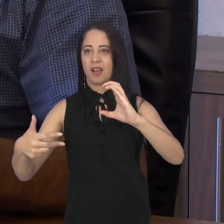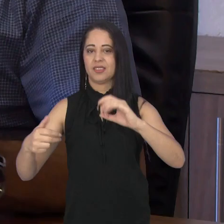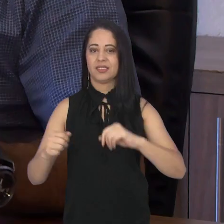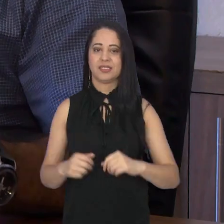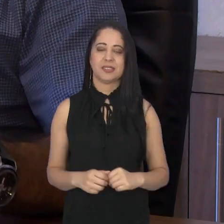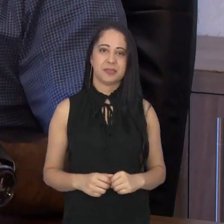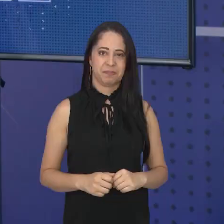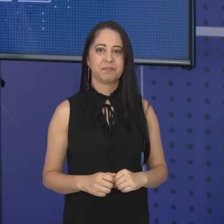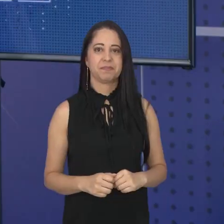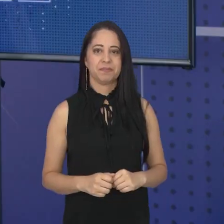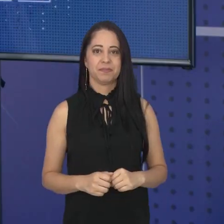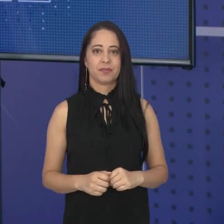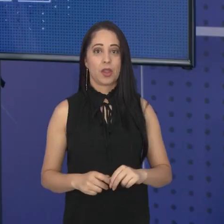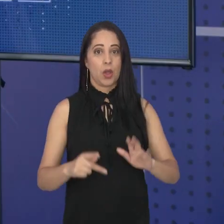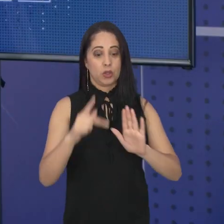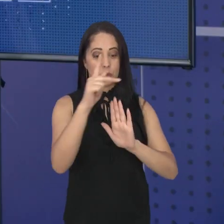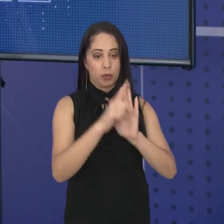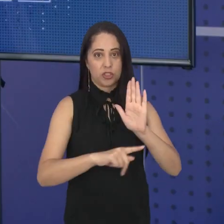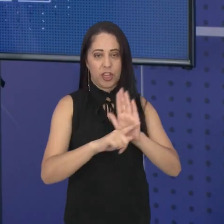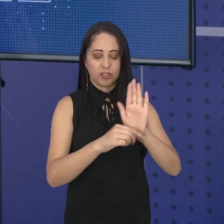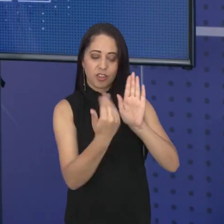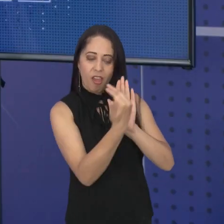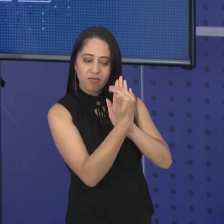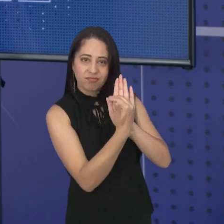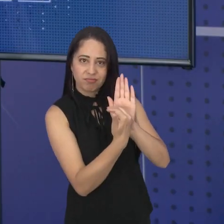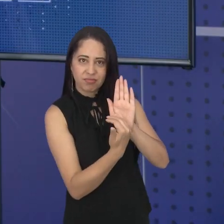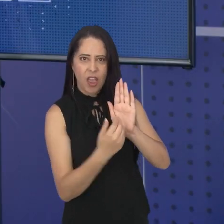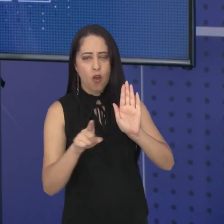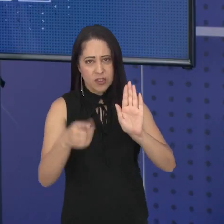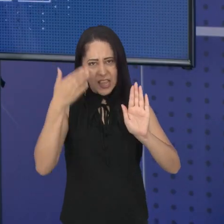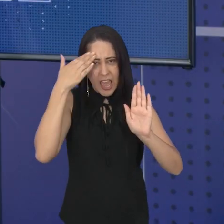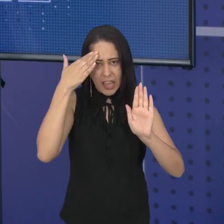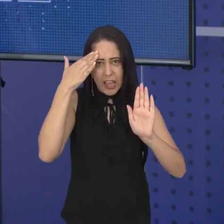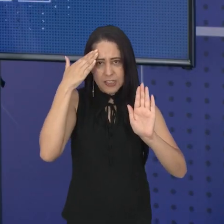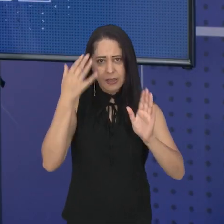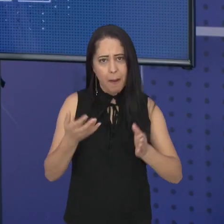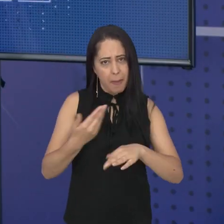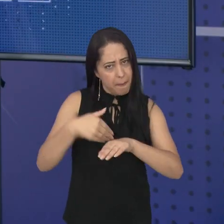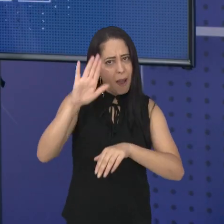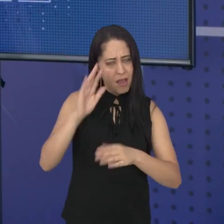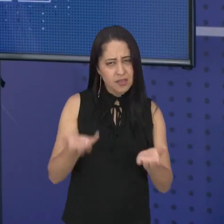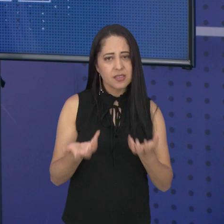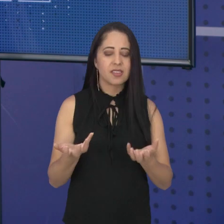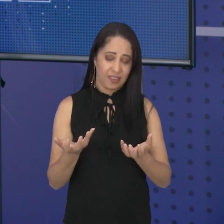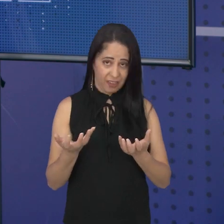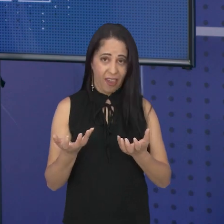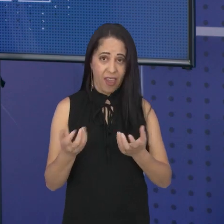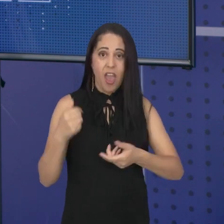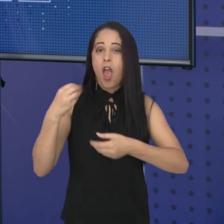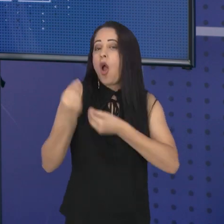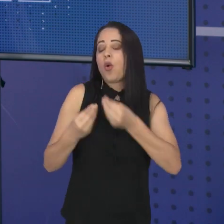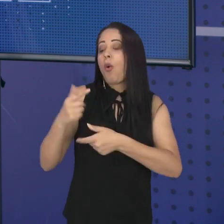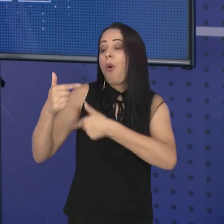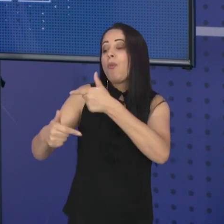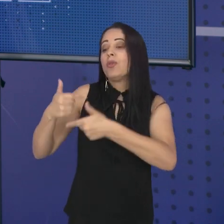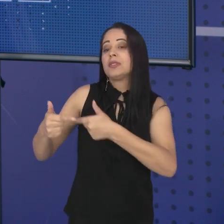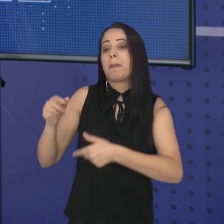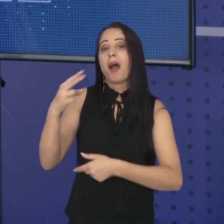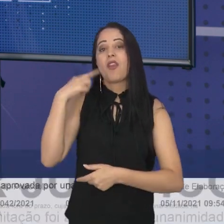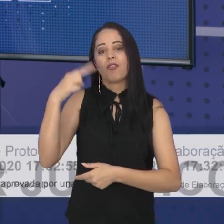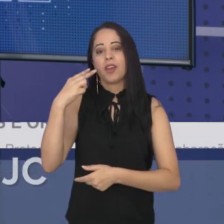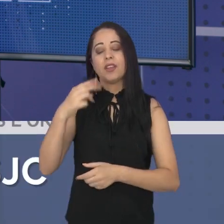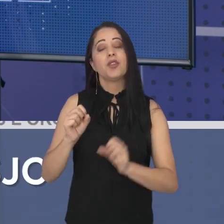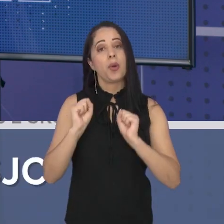de abrigo para a fauna. Esses foram os projetos do dia e se você quer acompanhar mais de perto o trabalho feito pelos